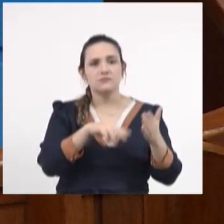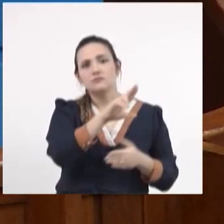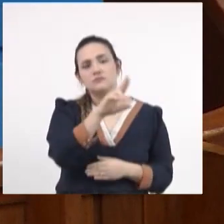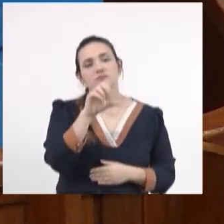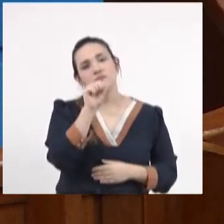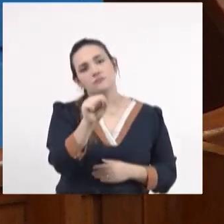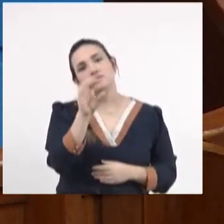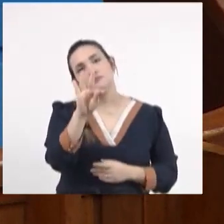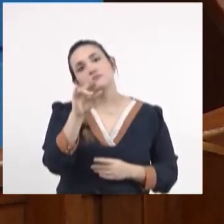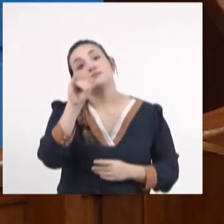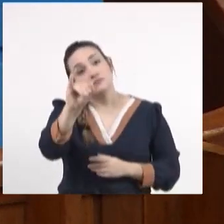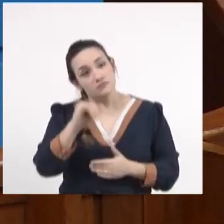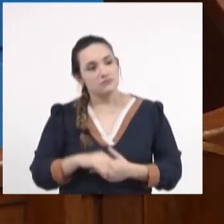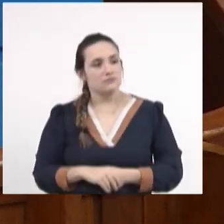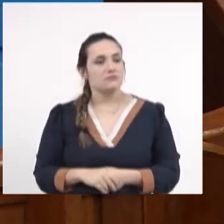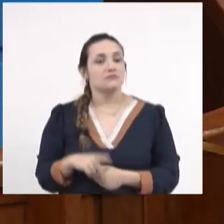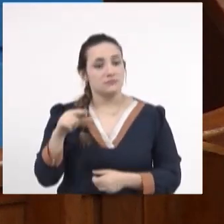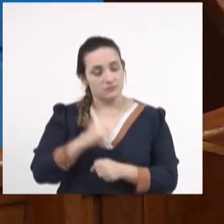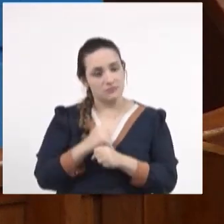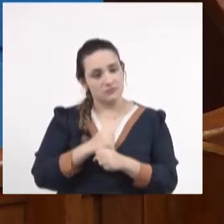criado em 1910.